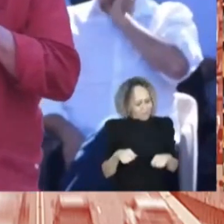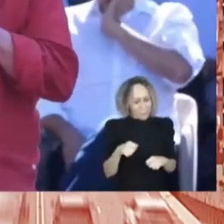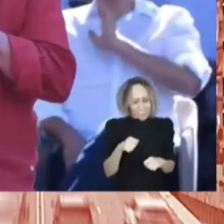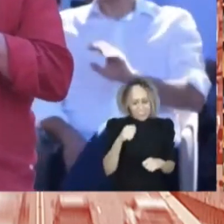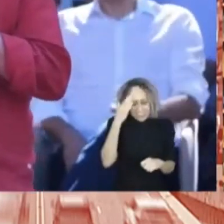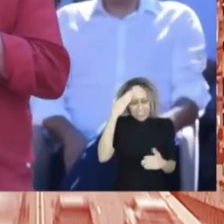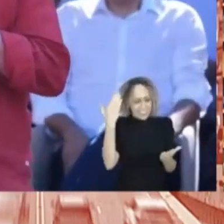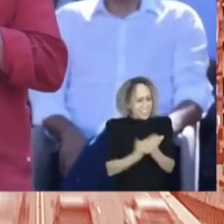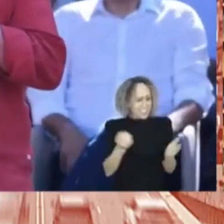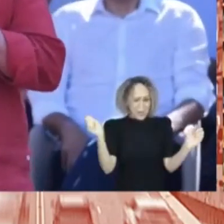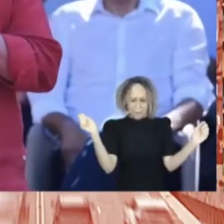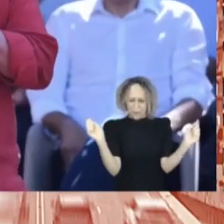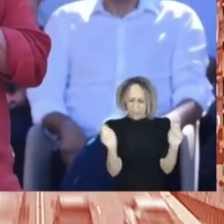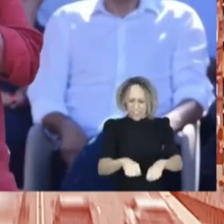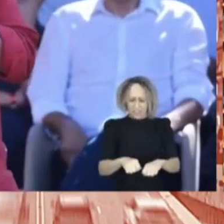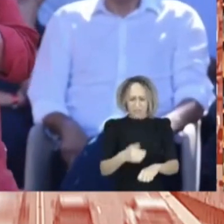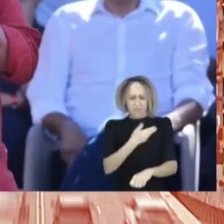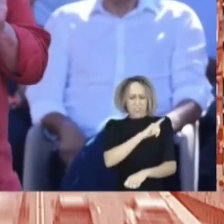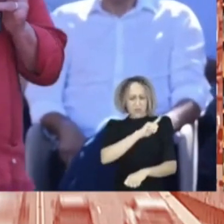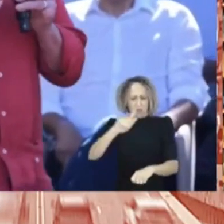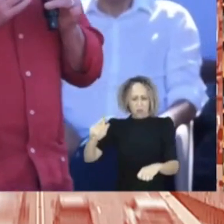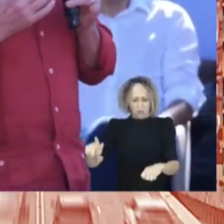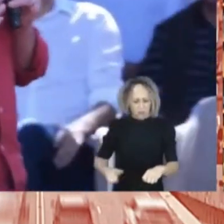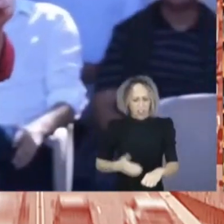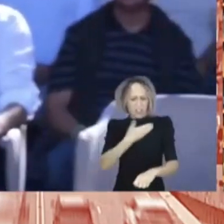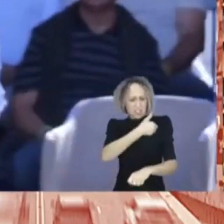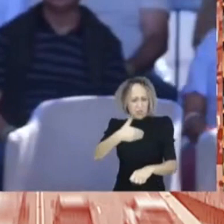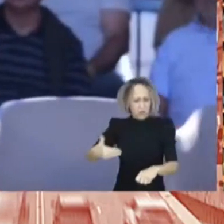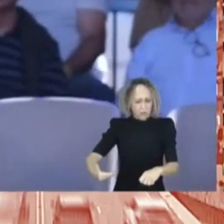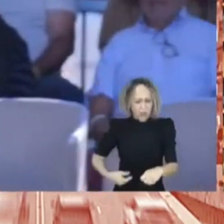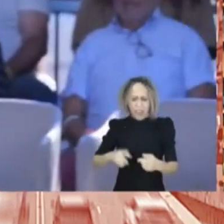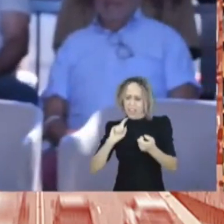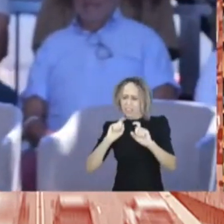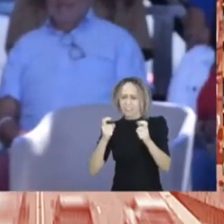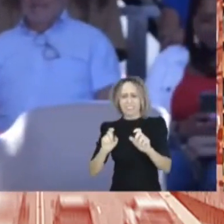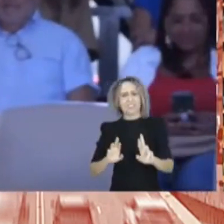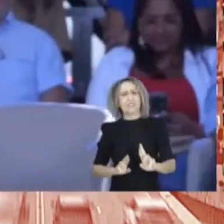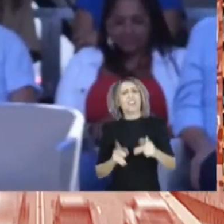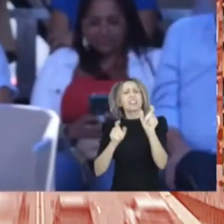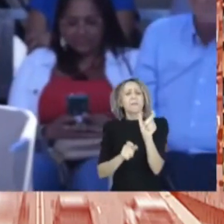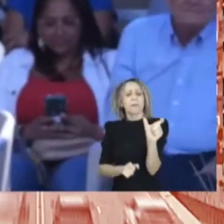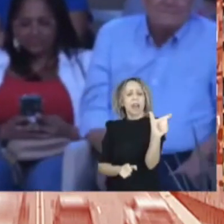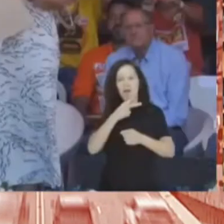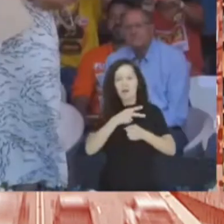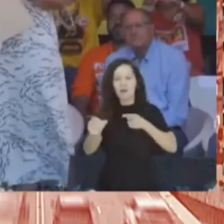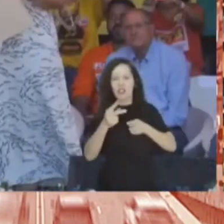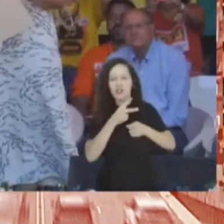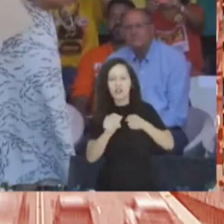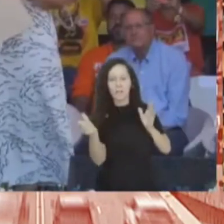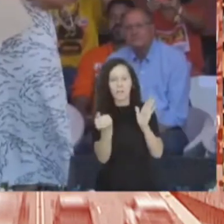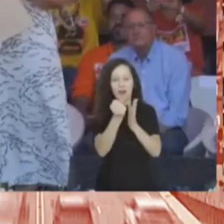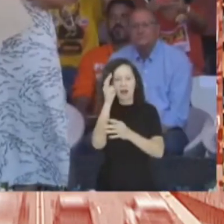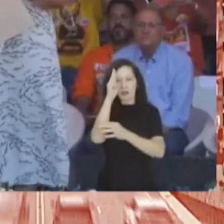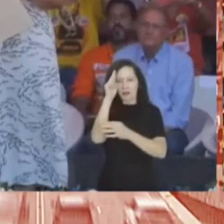várias dicas, né? E ele, muito bem-humorado, nesses 14 minutos ele deu essa sacada. A turma